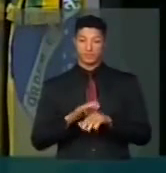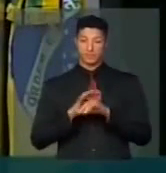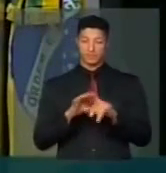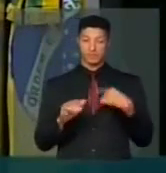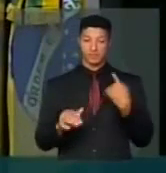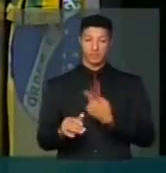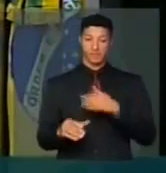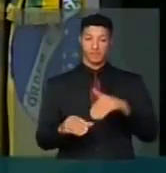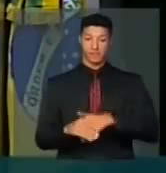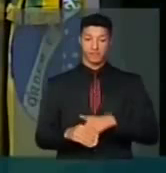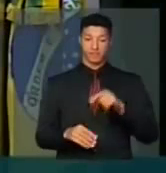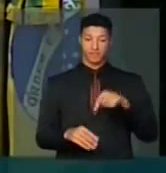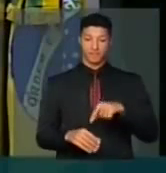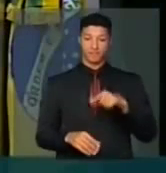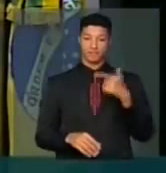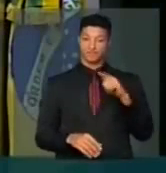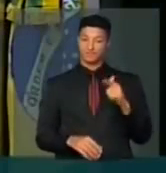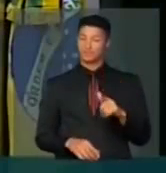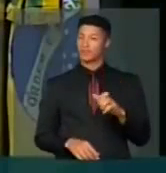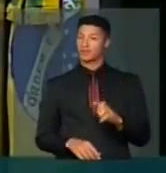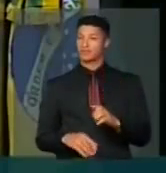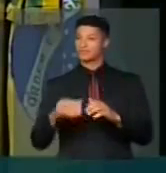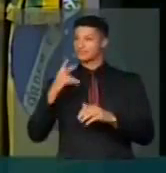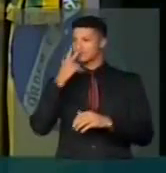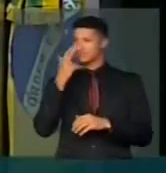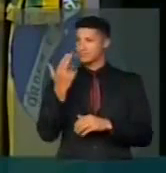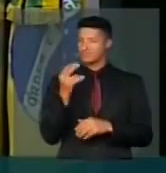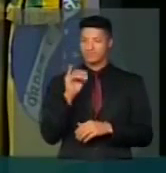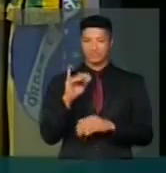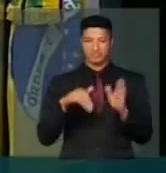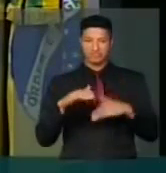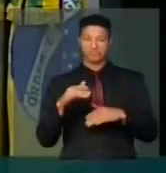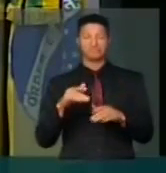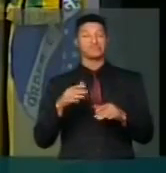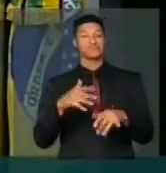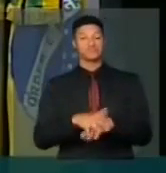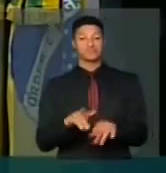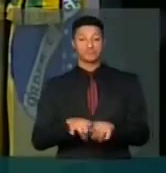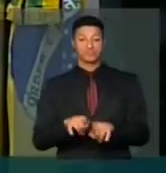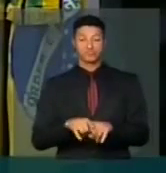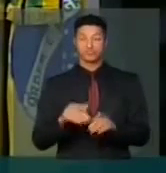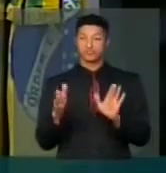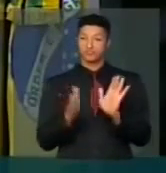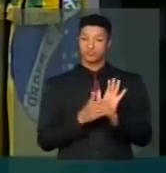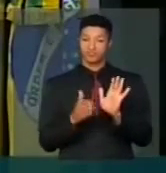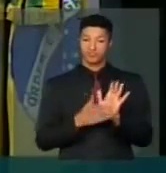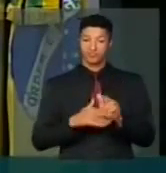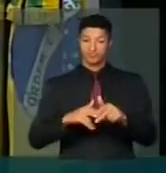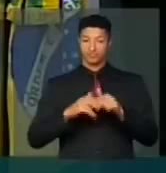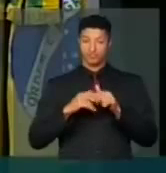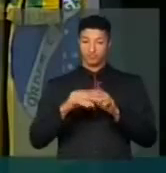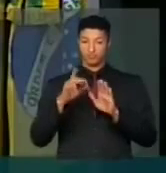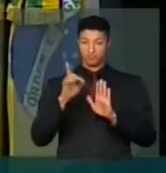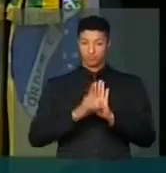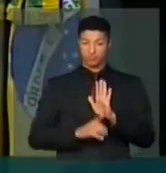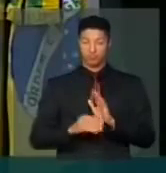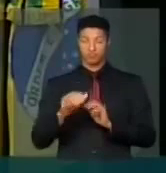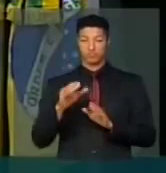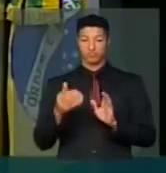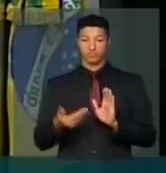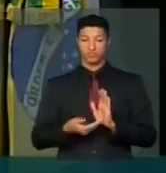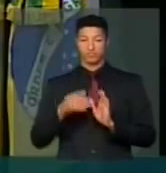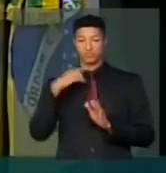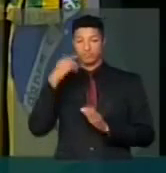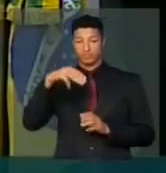nós estamos votando aqui não tem similar, inclusive, que foi proposto pelo decano dessa casa,